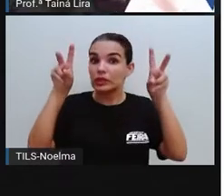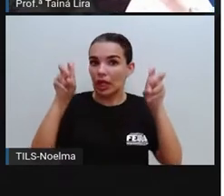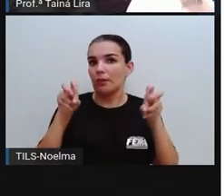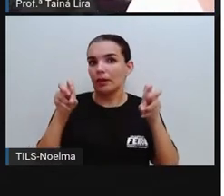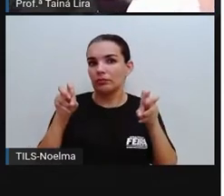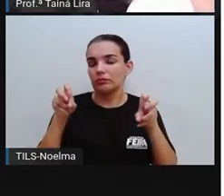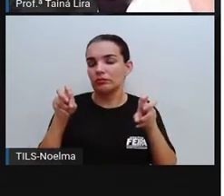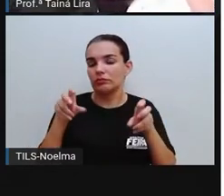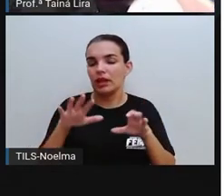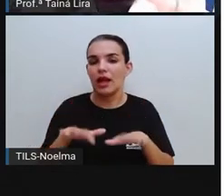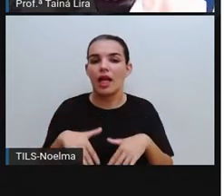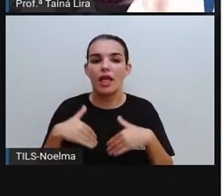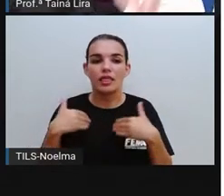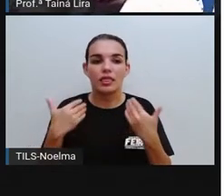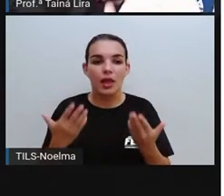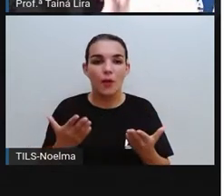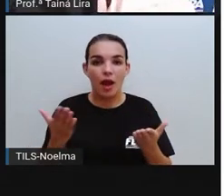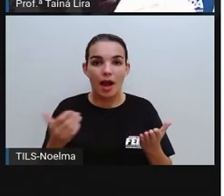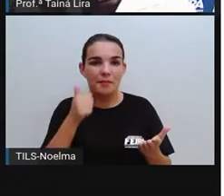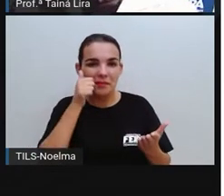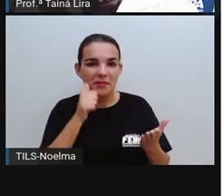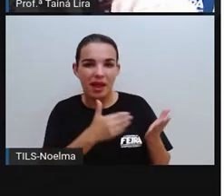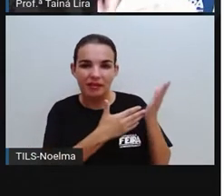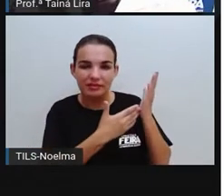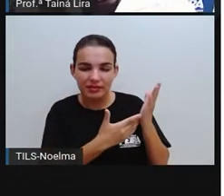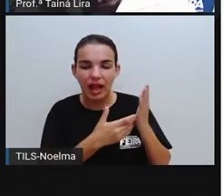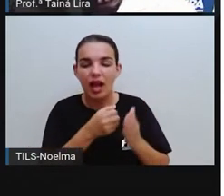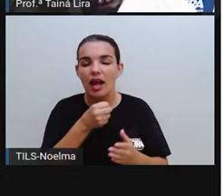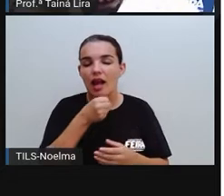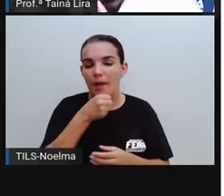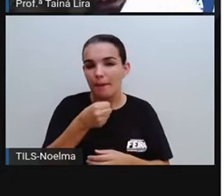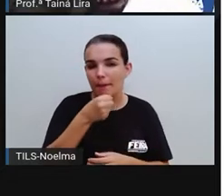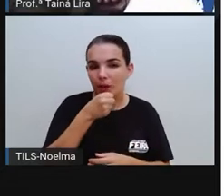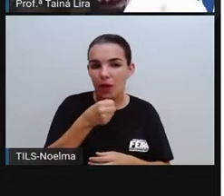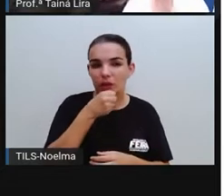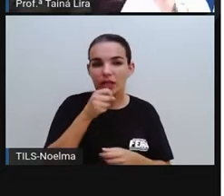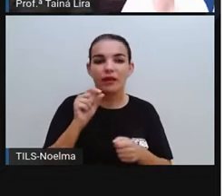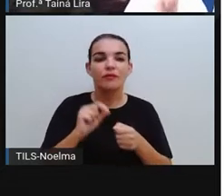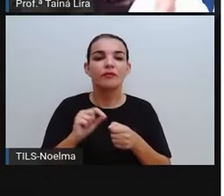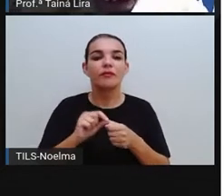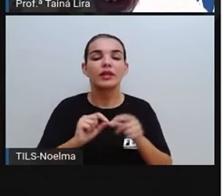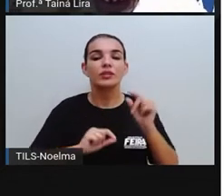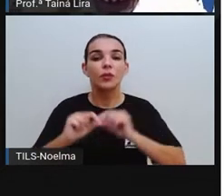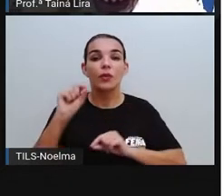Então, essa repórter foi fazer entrevista sobre